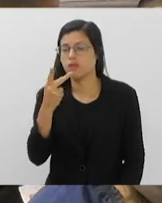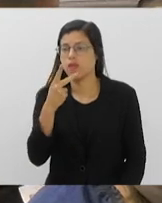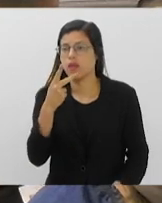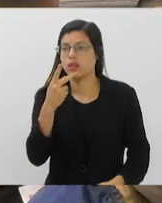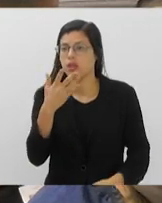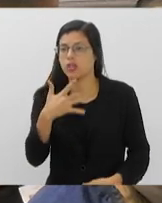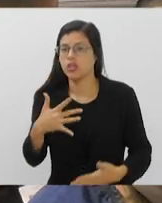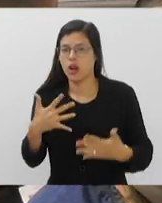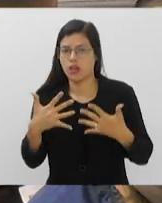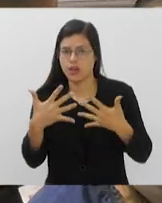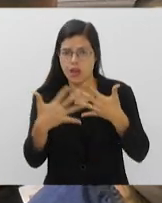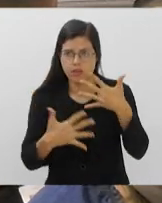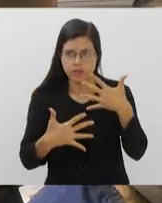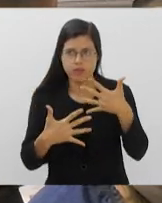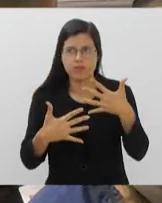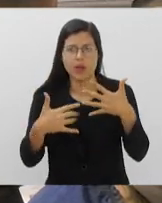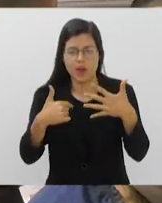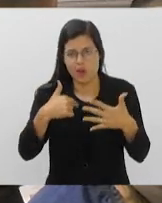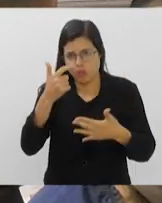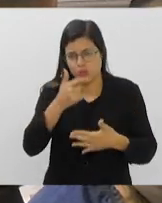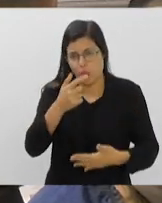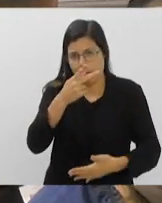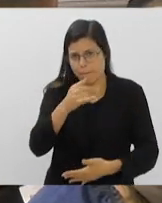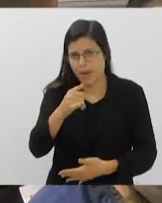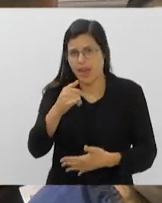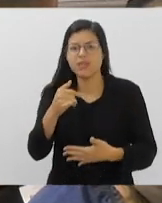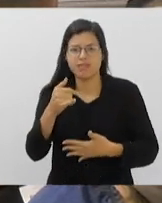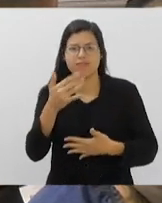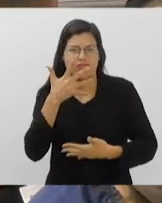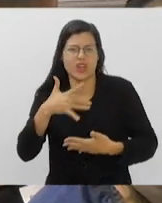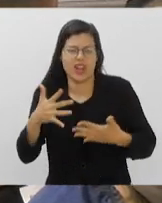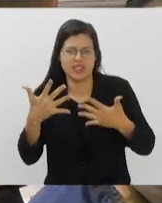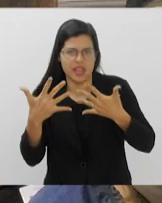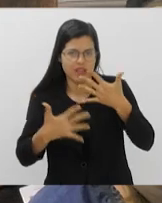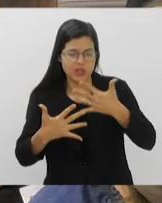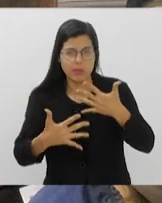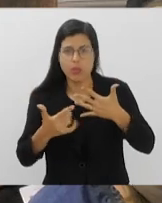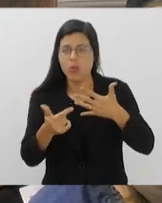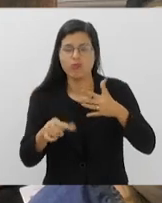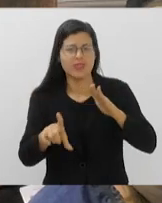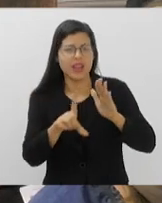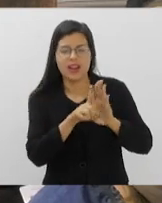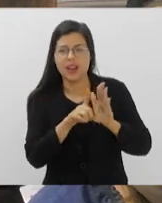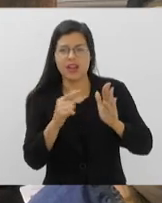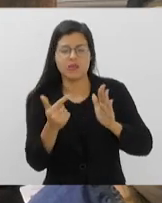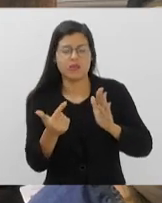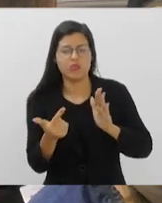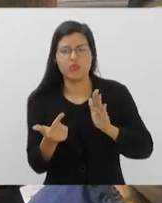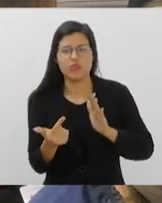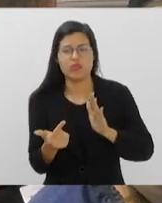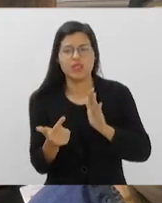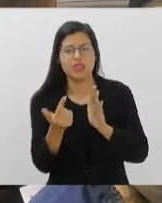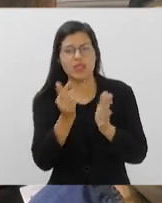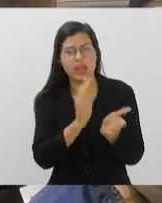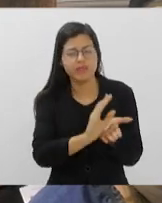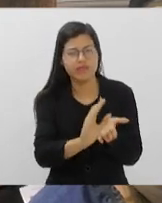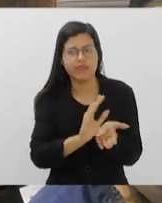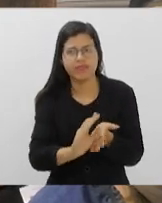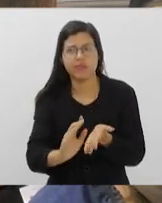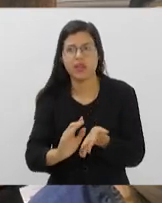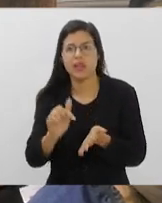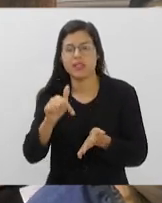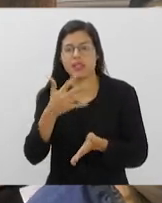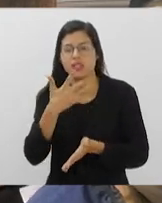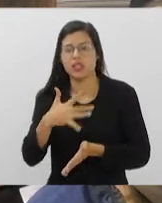atípicas Eu sou pai atípico e as a gente não tem lei a gente não tem recursos para que essas crianças atípicas